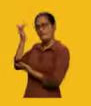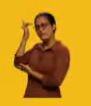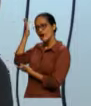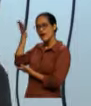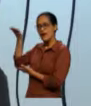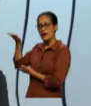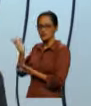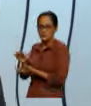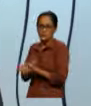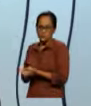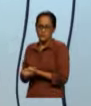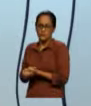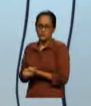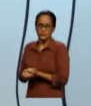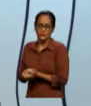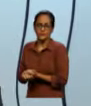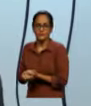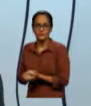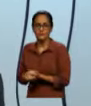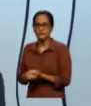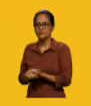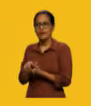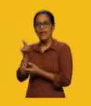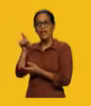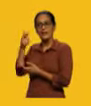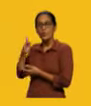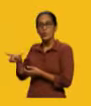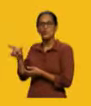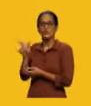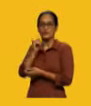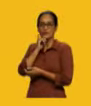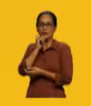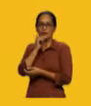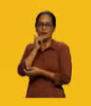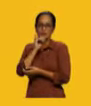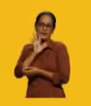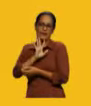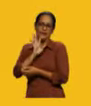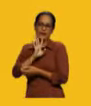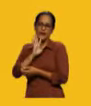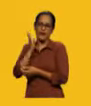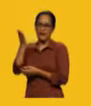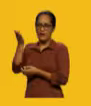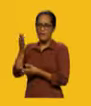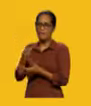Então, segundo exemplo. Esse aqui é legal. Tem